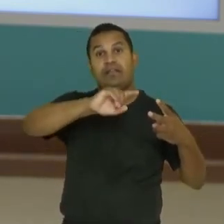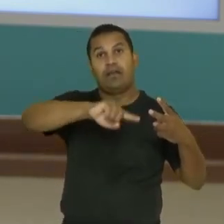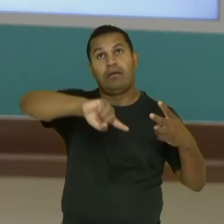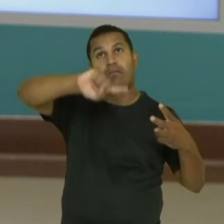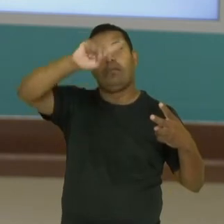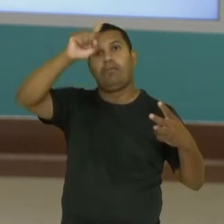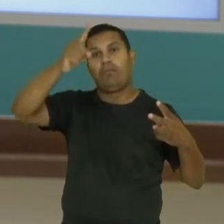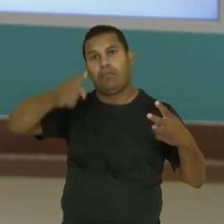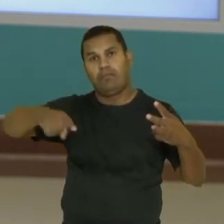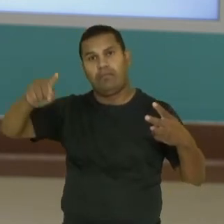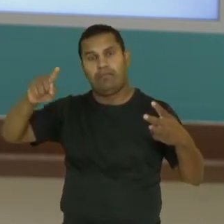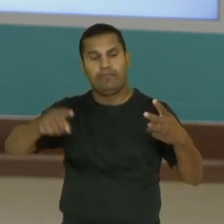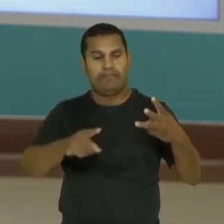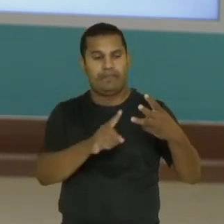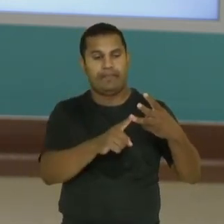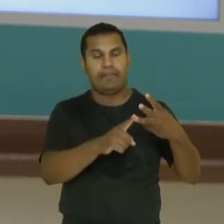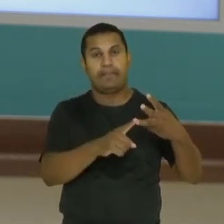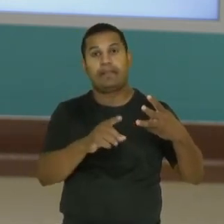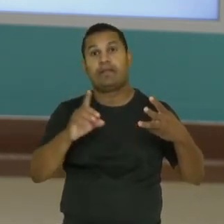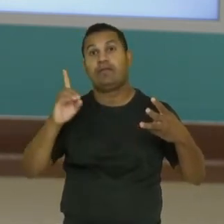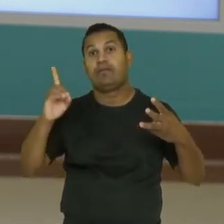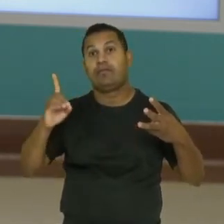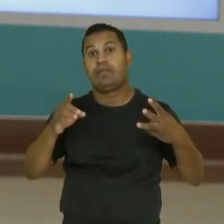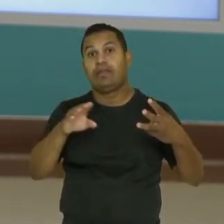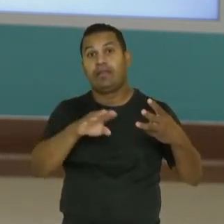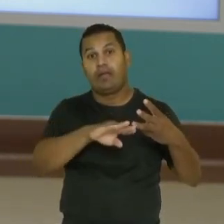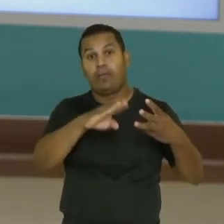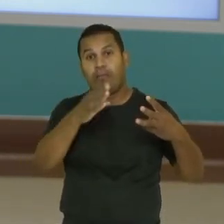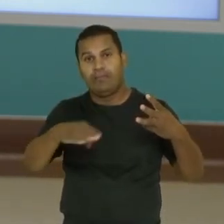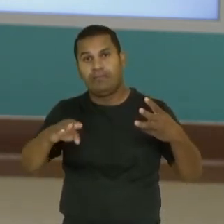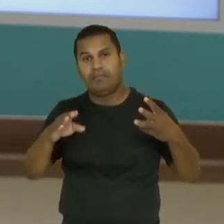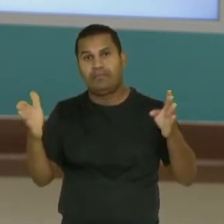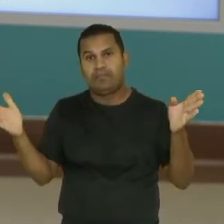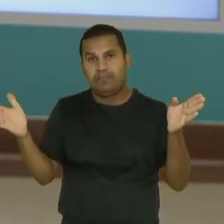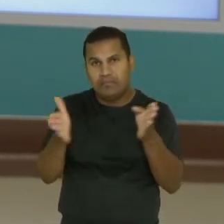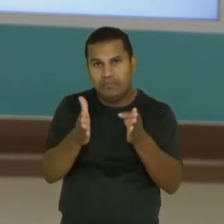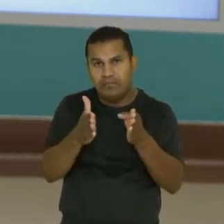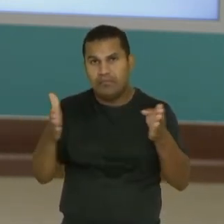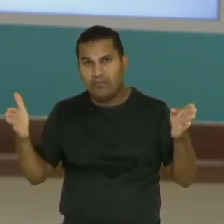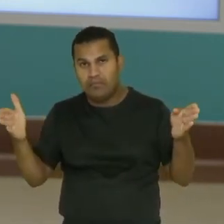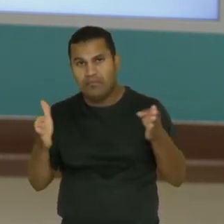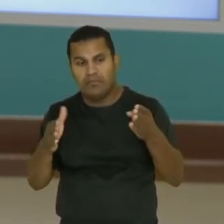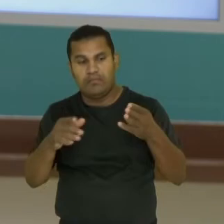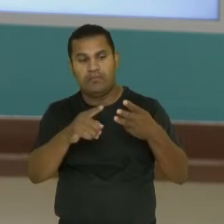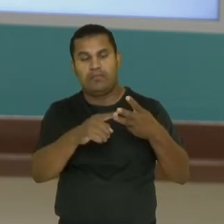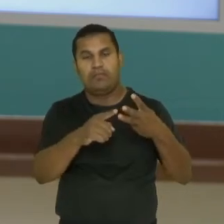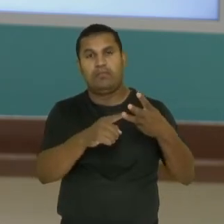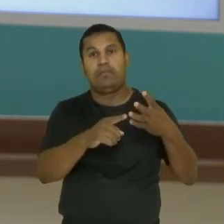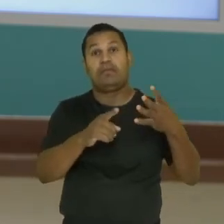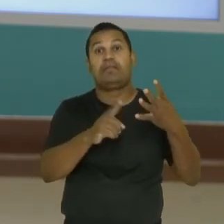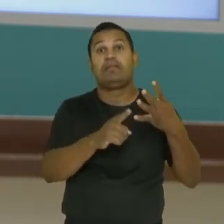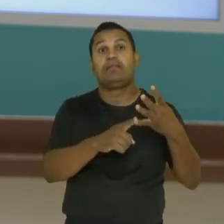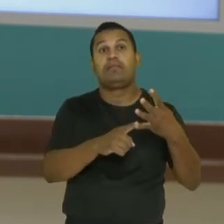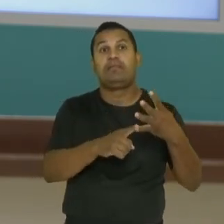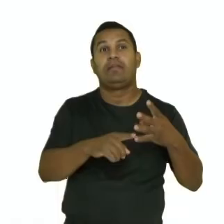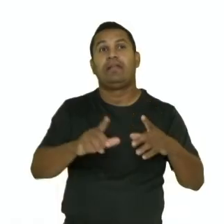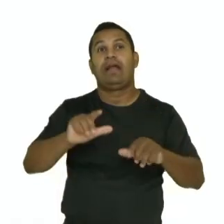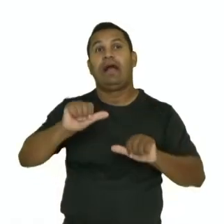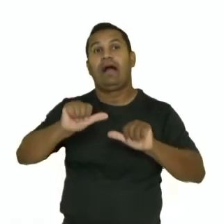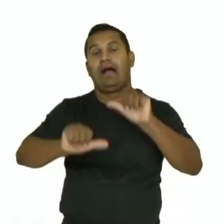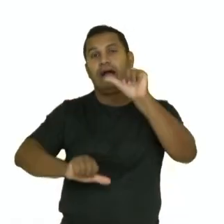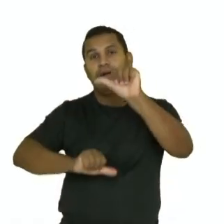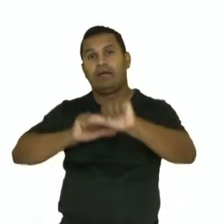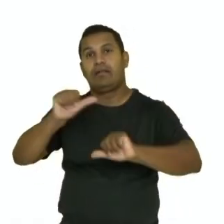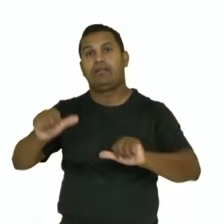período e o d, o parâmetro d, ele desloca a curva em relação ao eixo y. Então, assim a gente